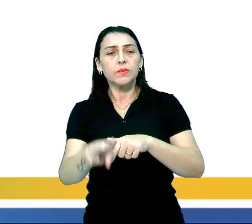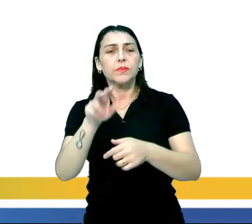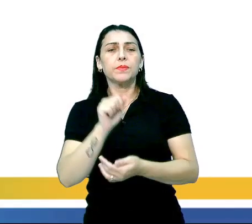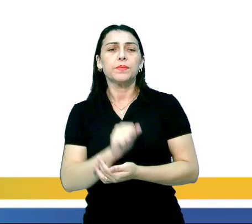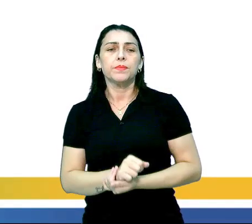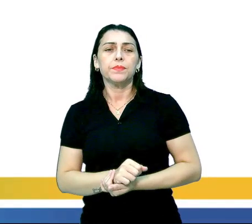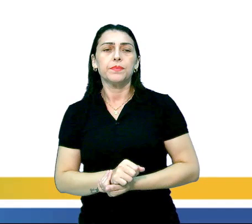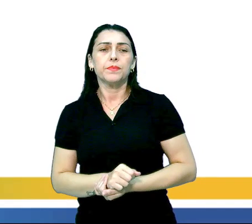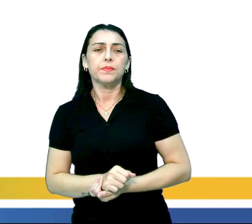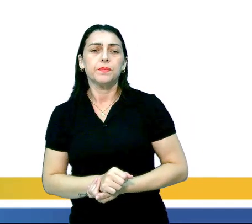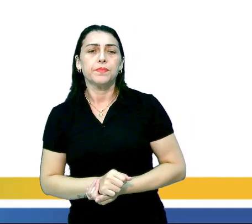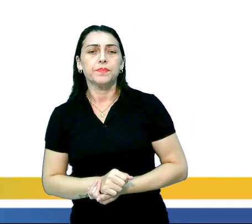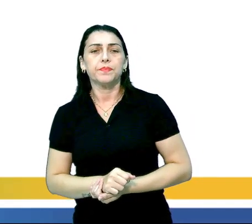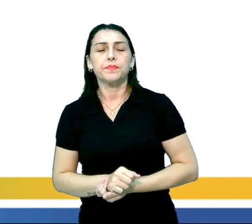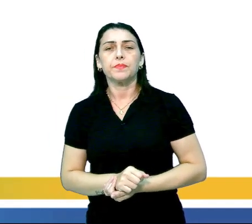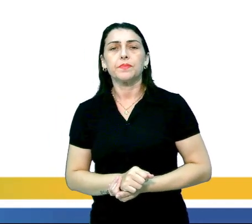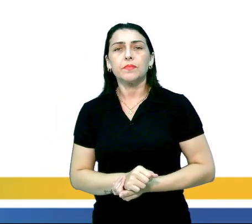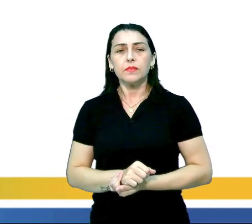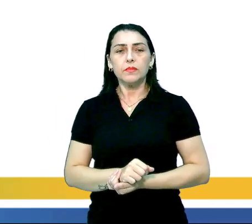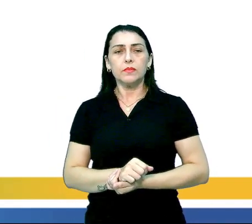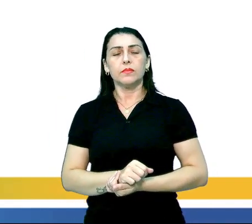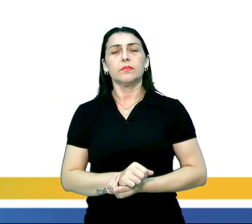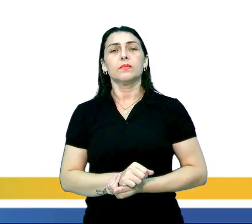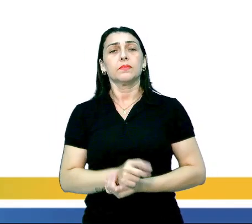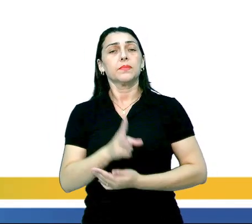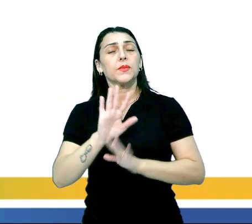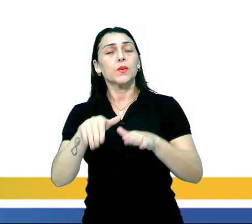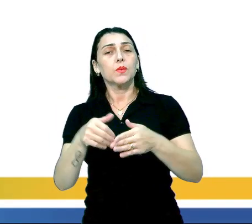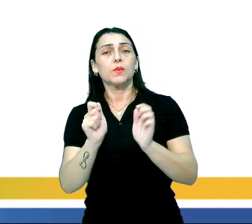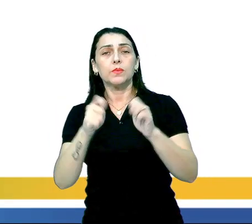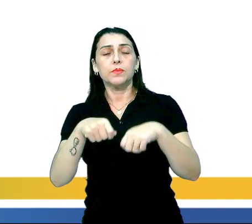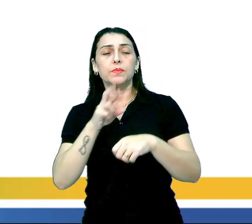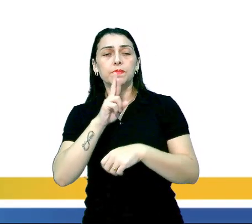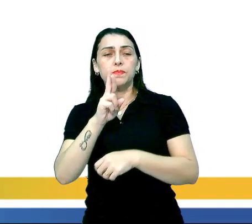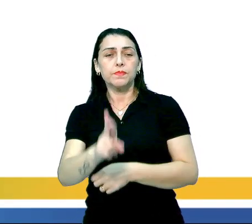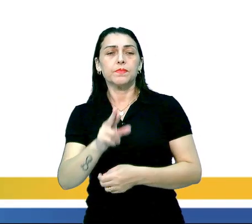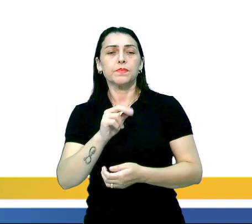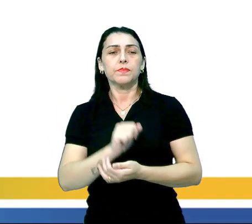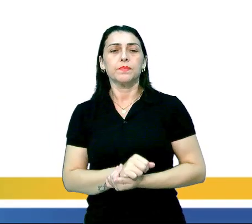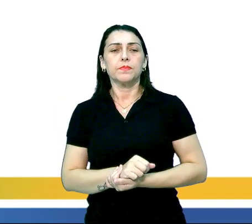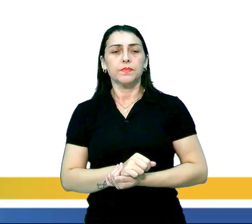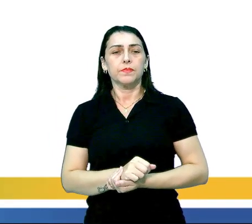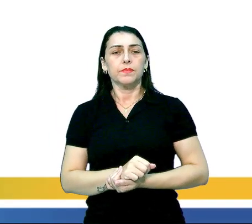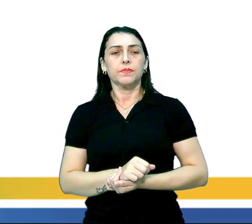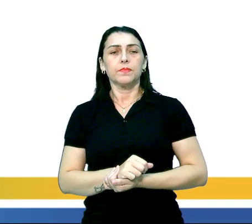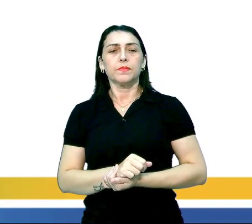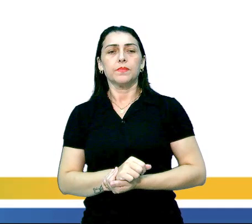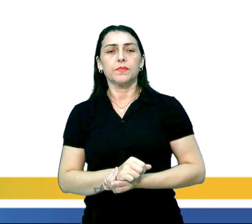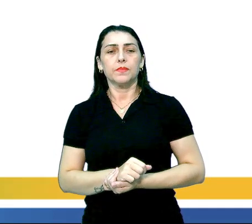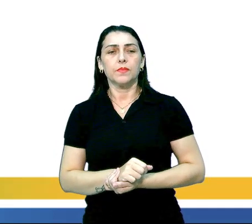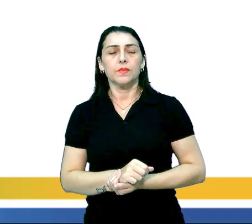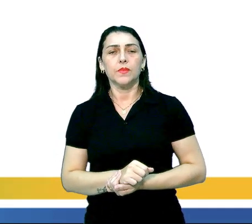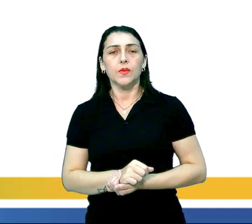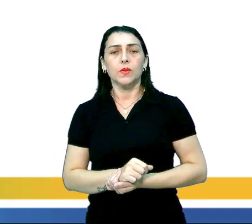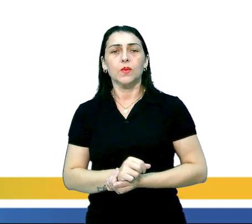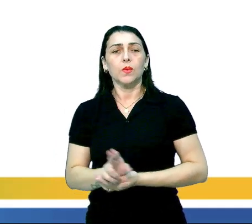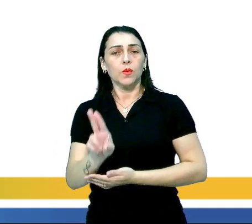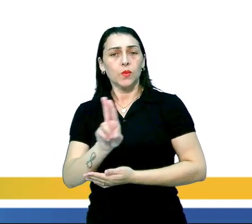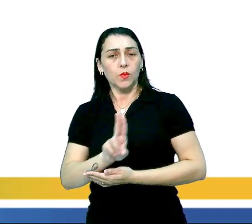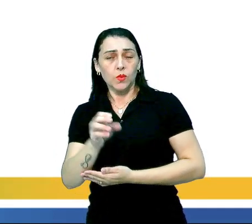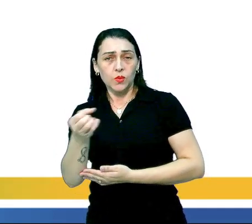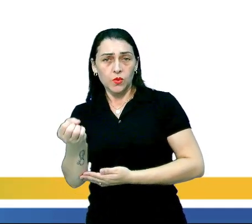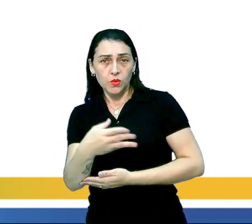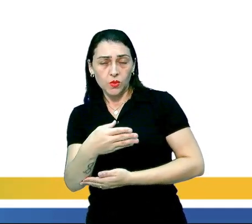da questão agora e vamos também verificar quais as possibilidades de resposta. O uso de